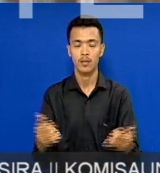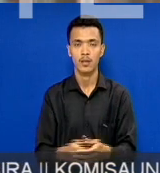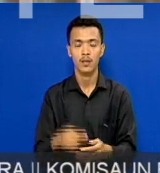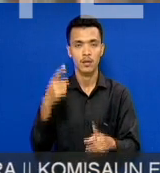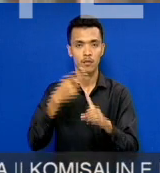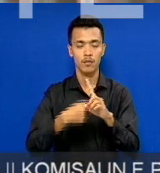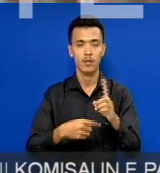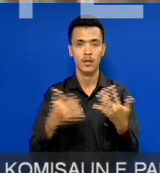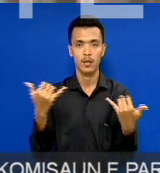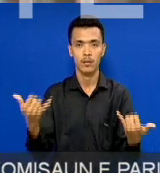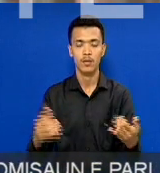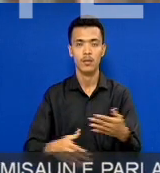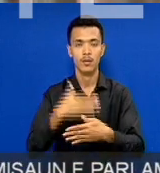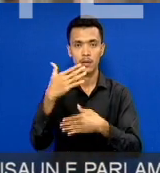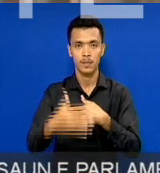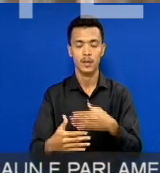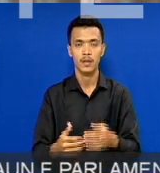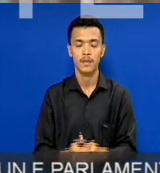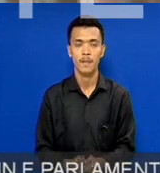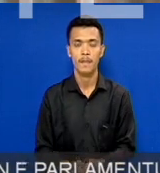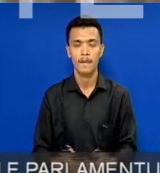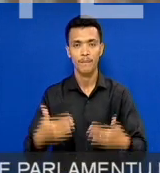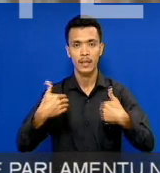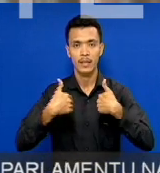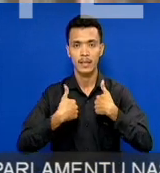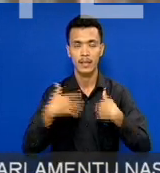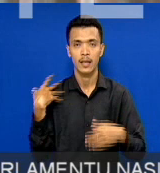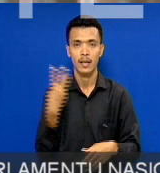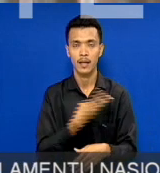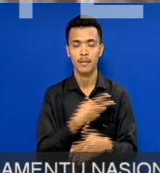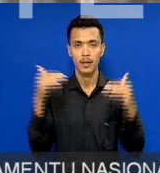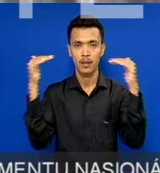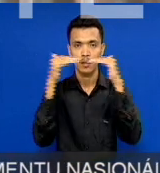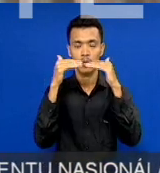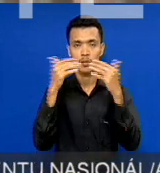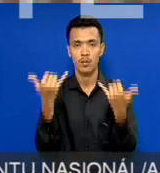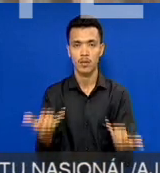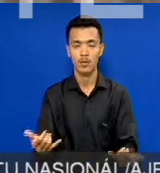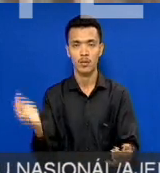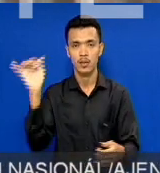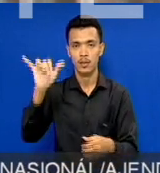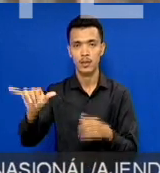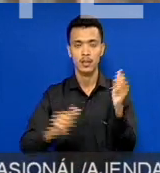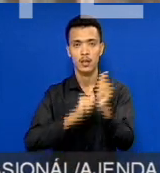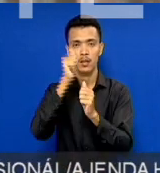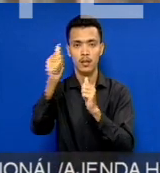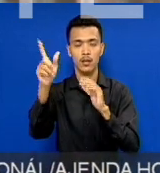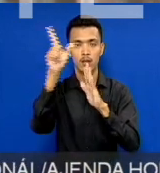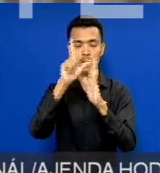ho segundo mai nebe ia aminia audiencia da ne sira mosa to li hirang nebe masira to